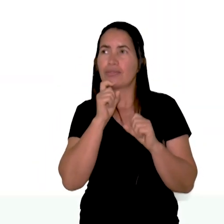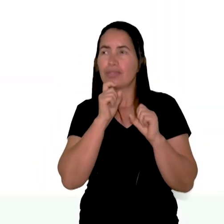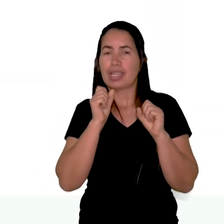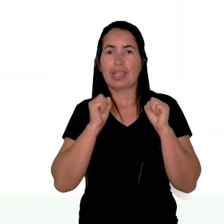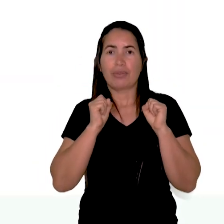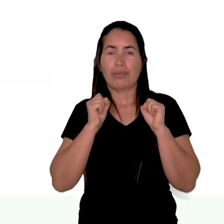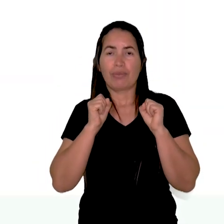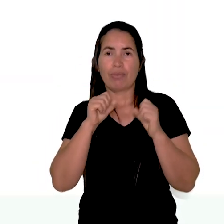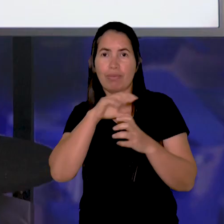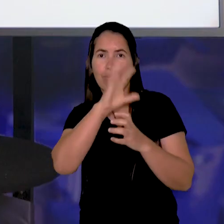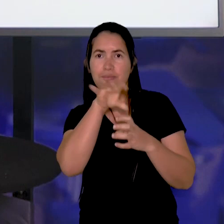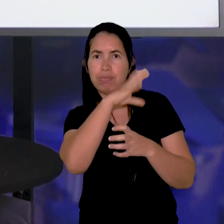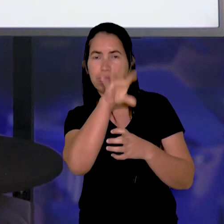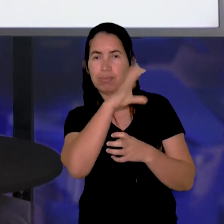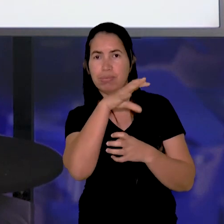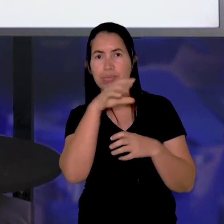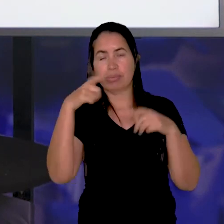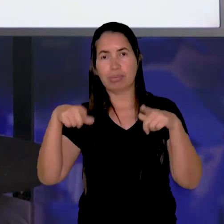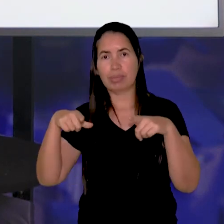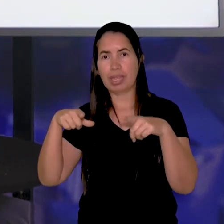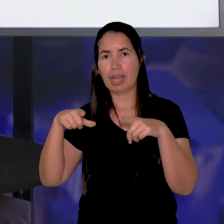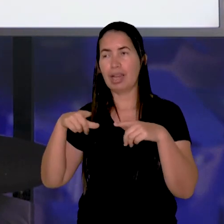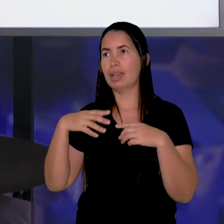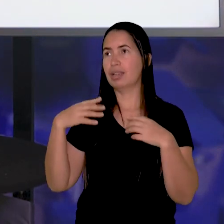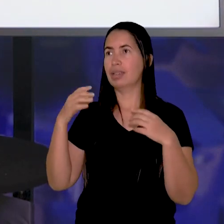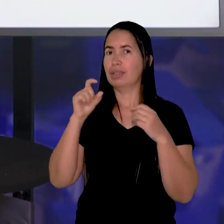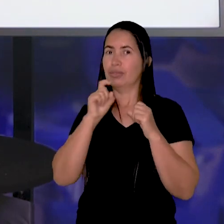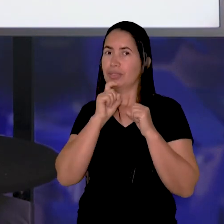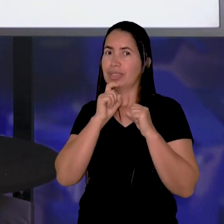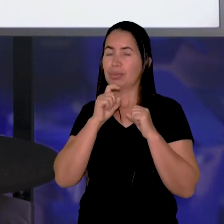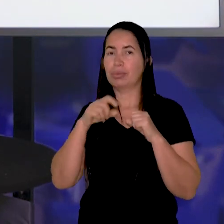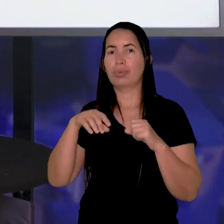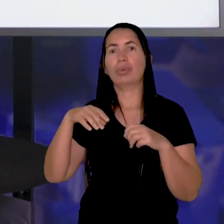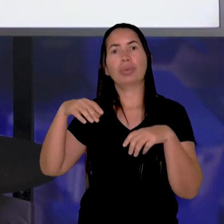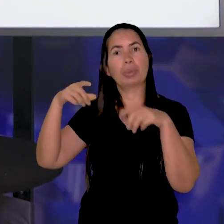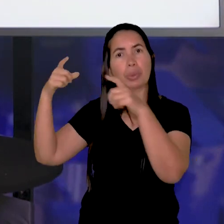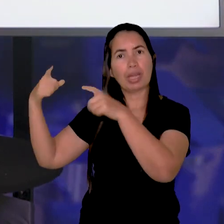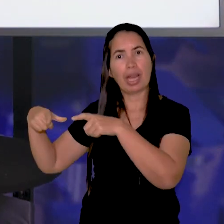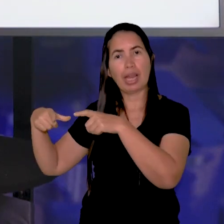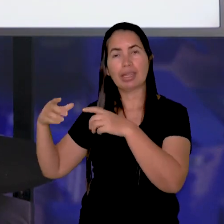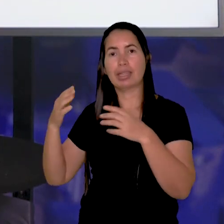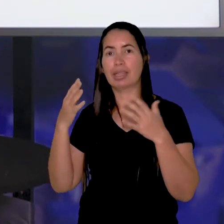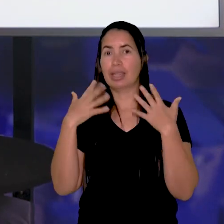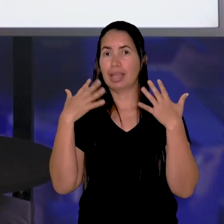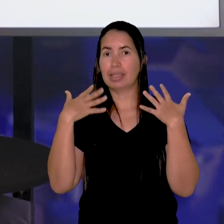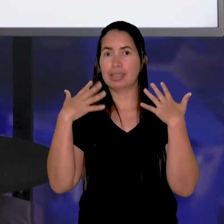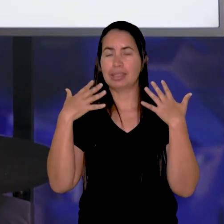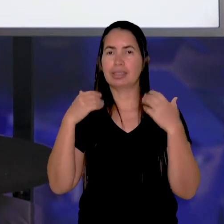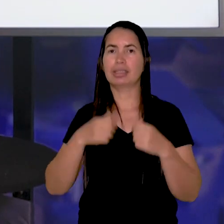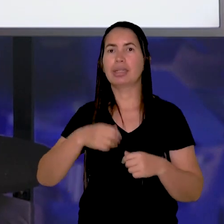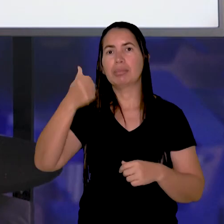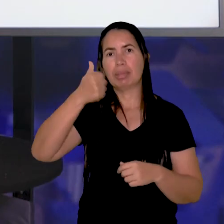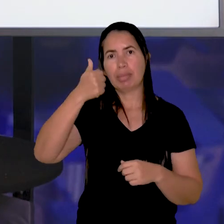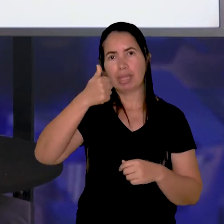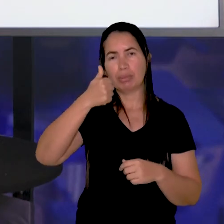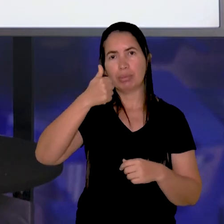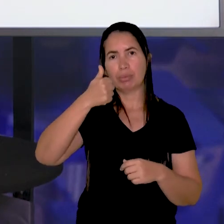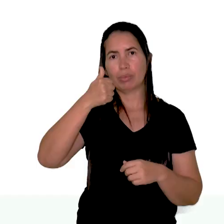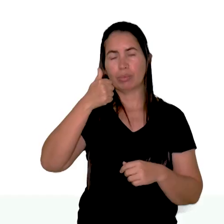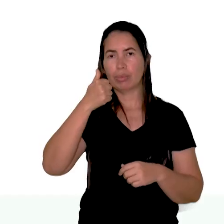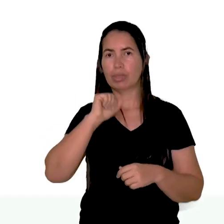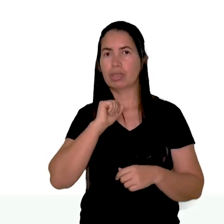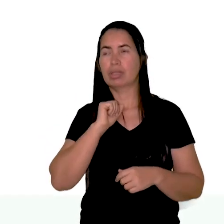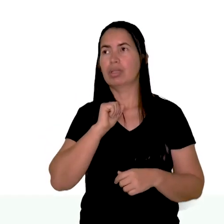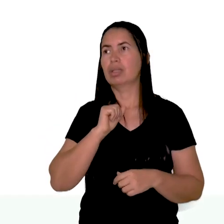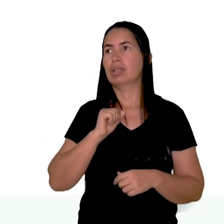O ventilador, um local é muito frio, outro é muito quente. Então, preste atenção. Primeiro, nós vamos fazer